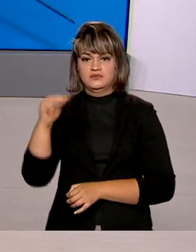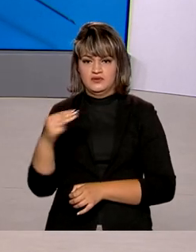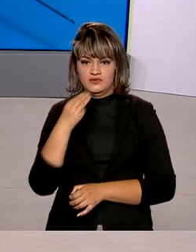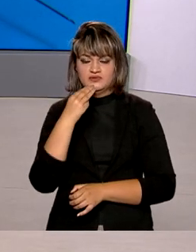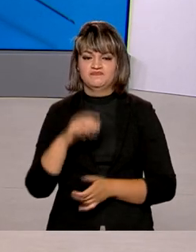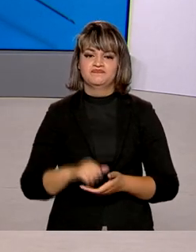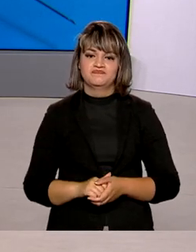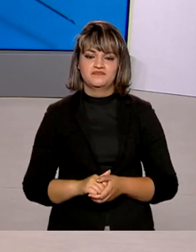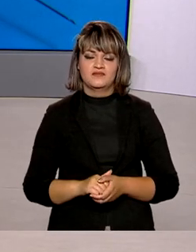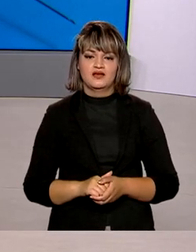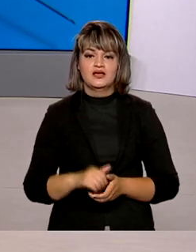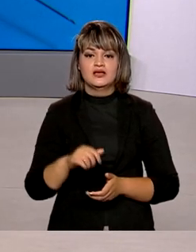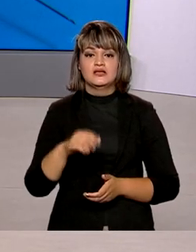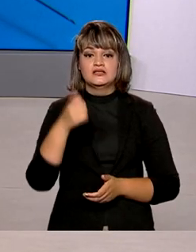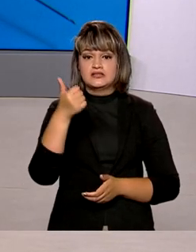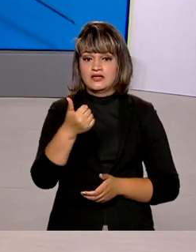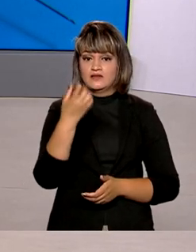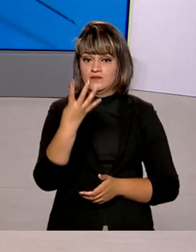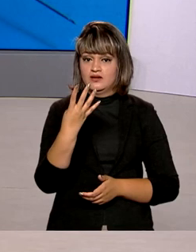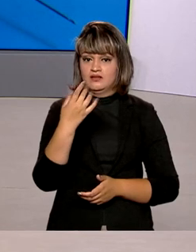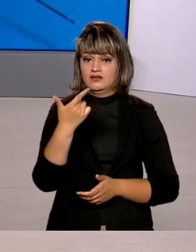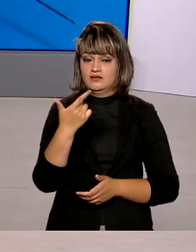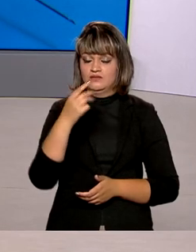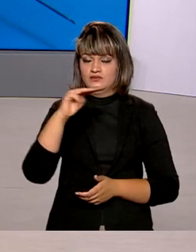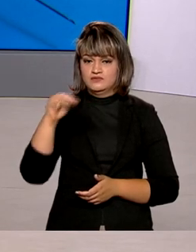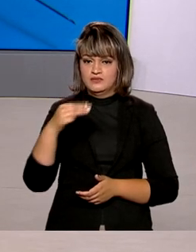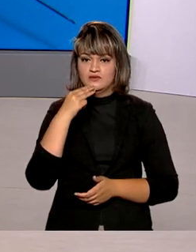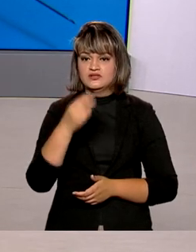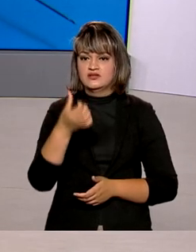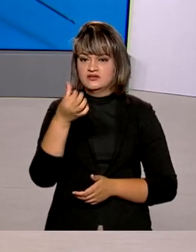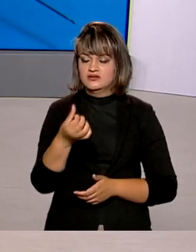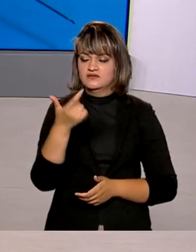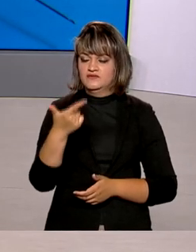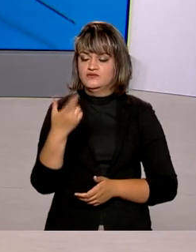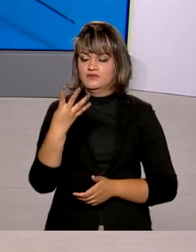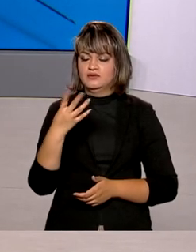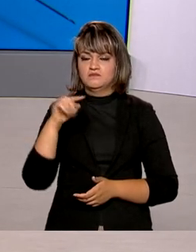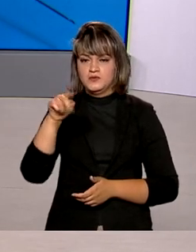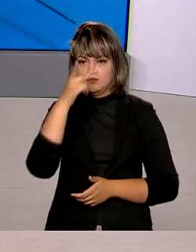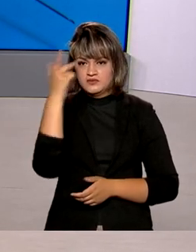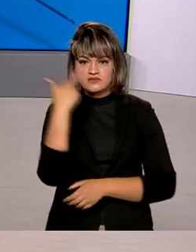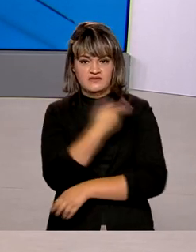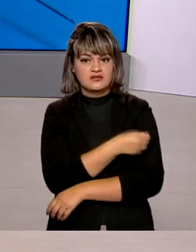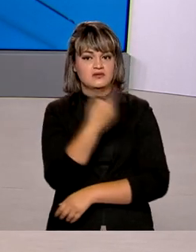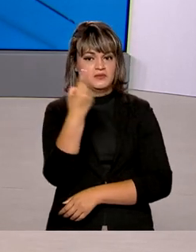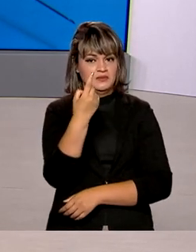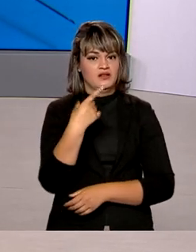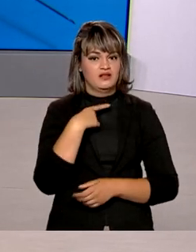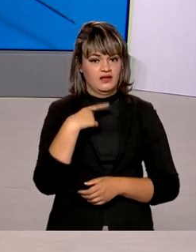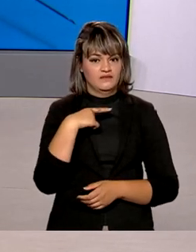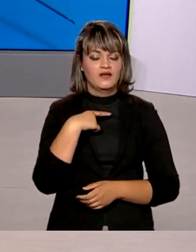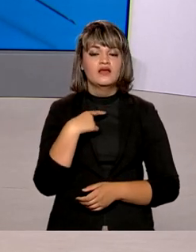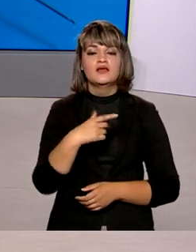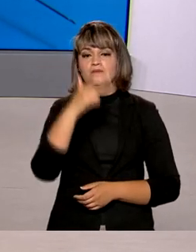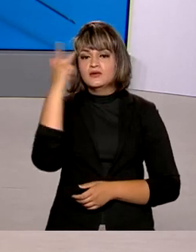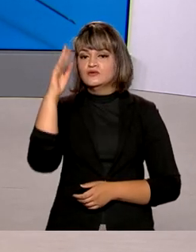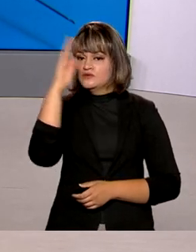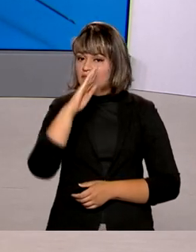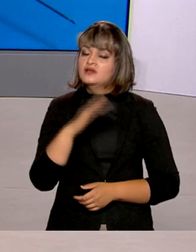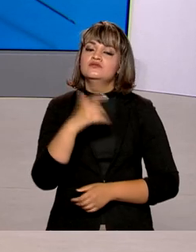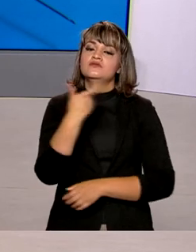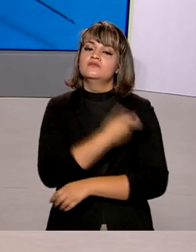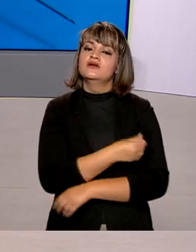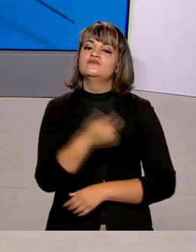milhões 142 milhões seiscentos e vinte e quatro mil pessoas tomaram a primeira dose e o número de brasileiros